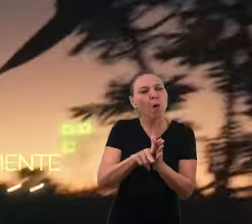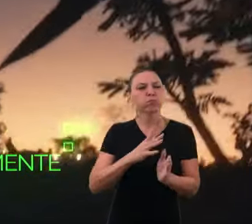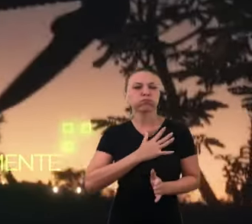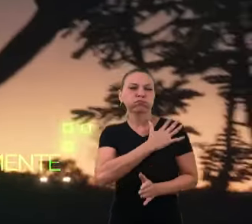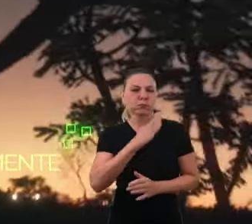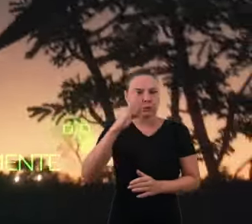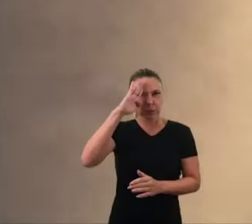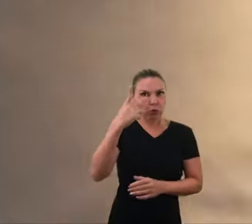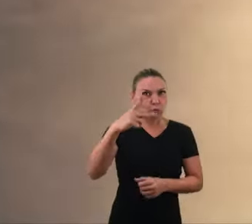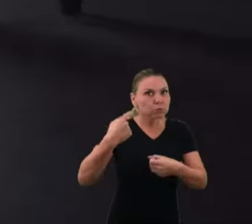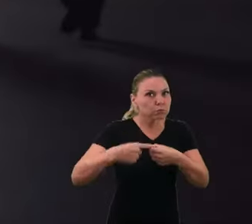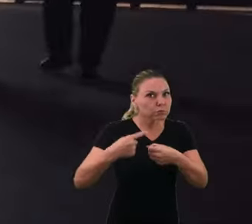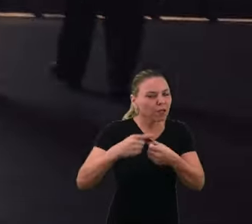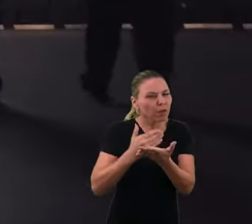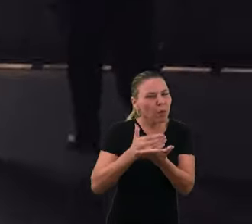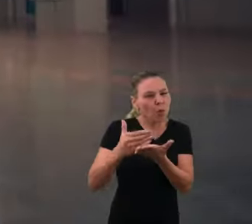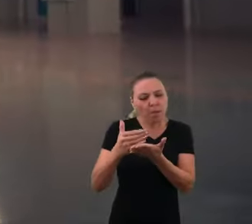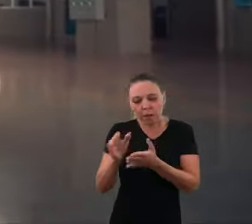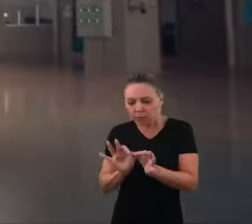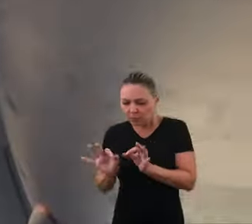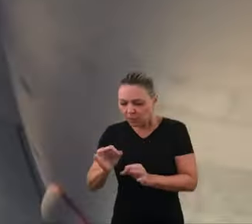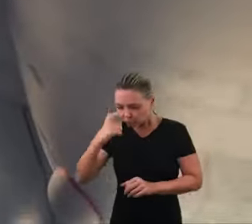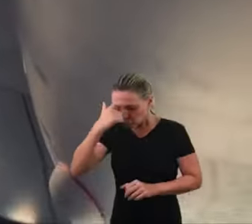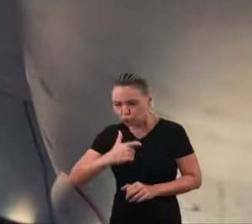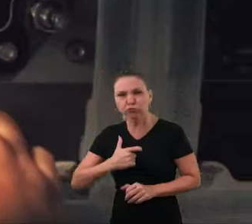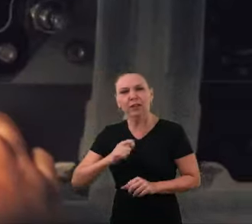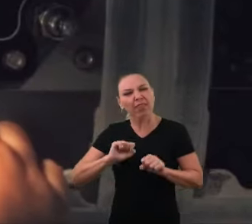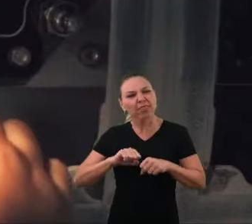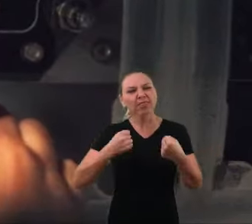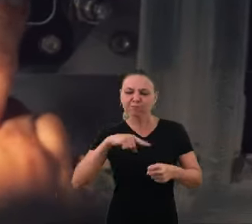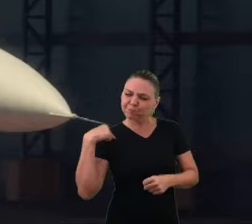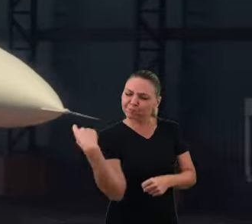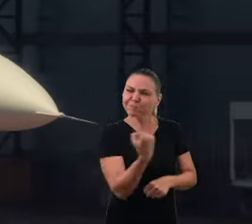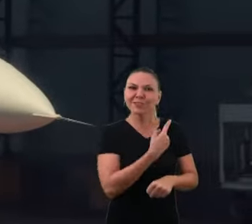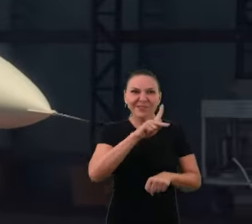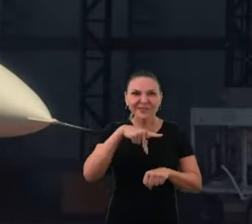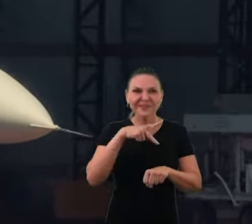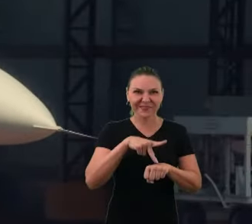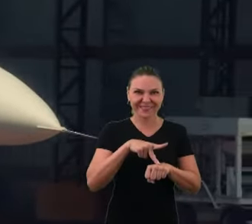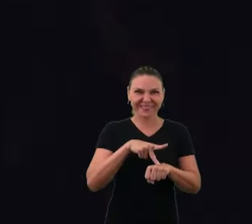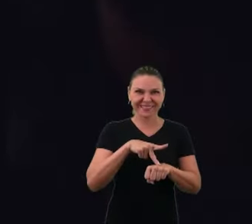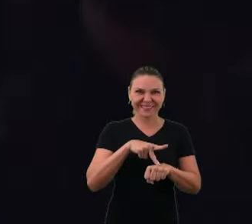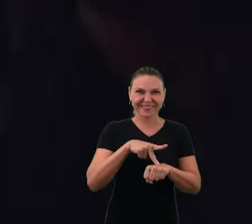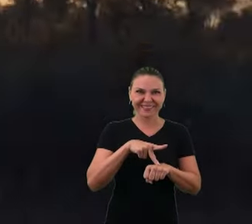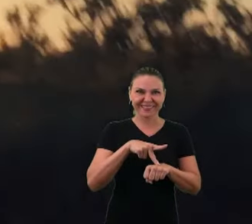cidade. E inicie sua preparação para a defesa do nosso país.